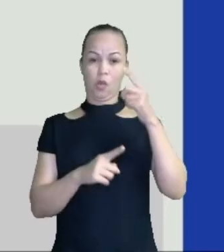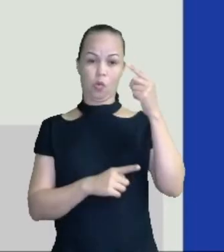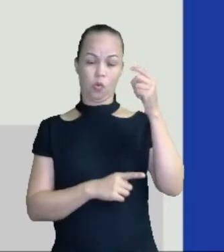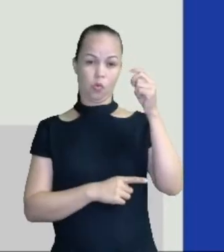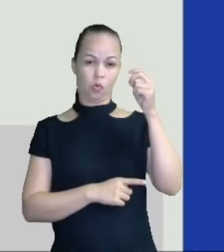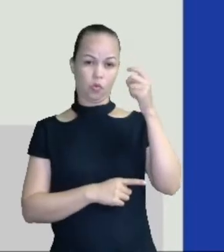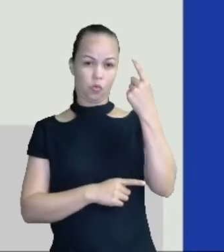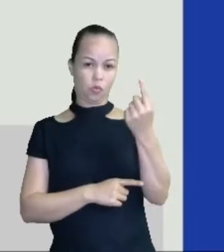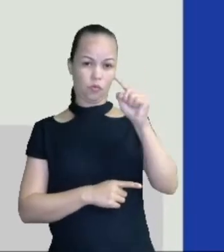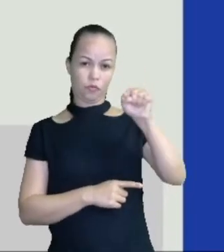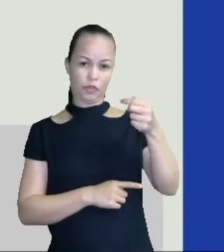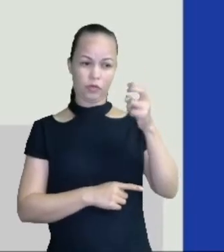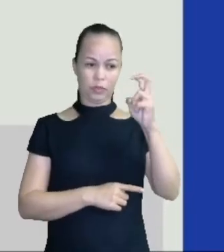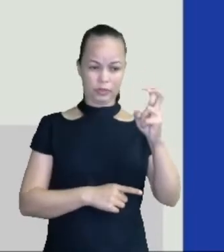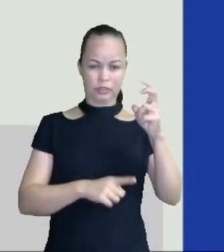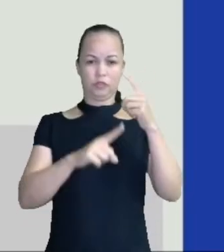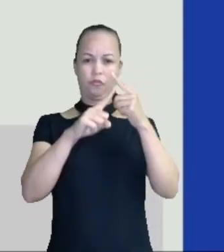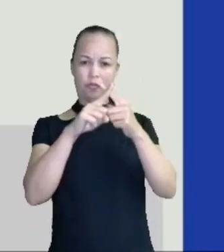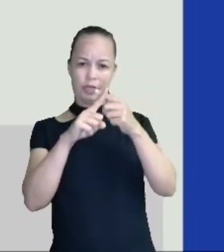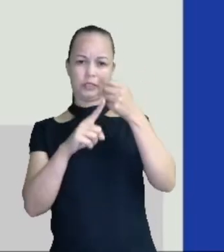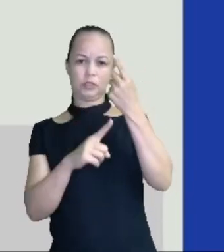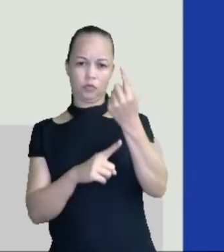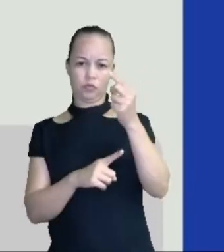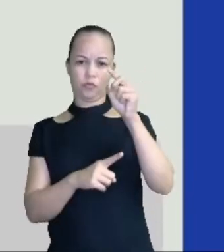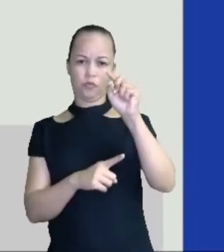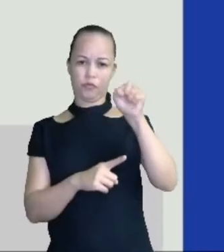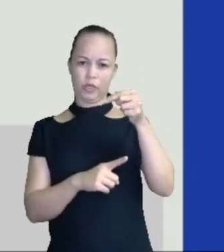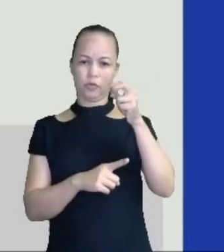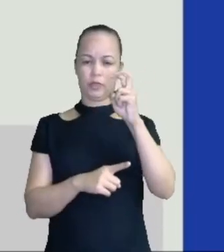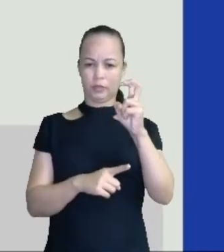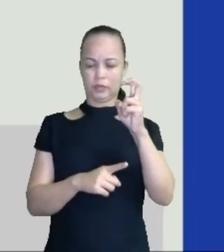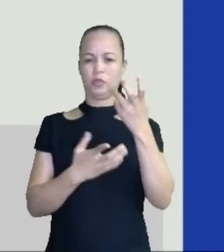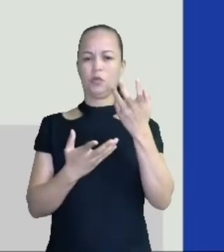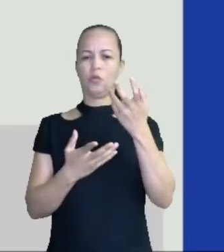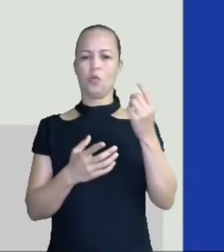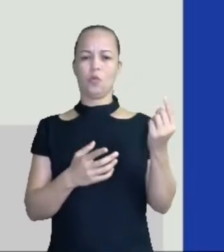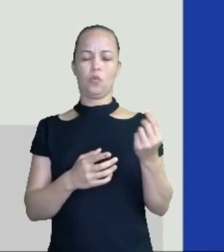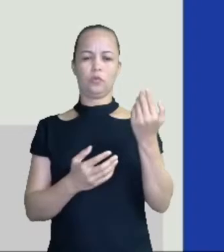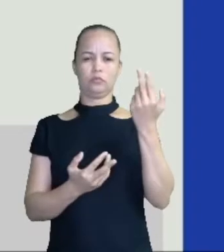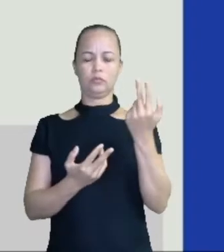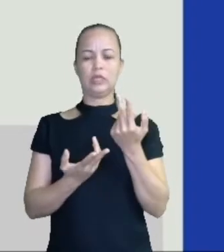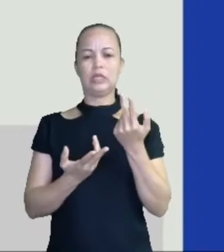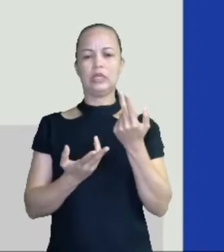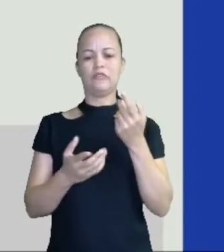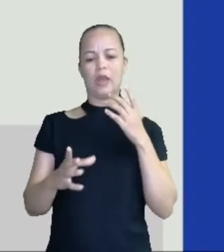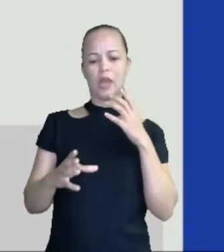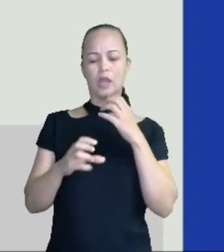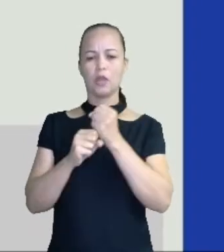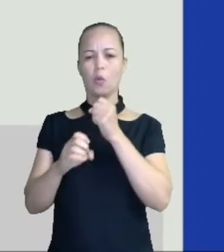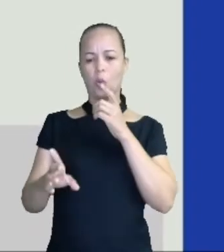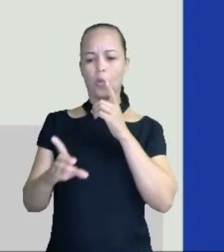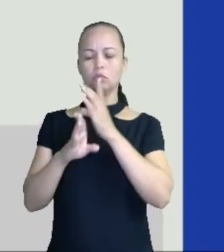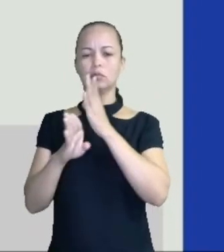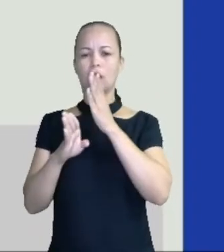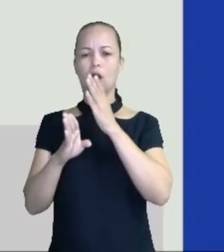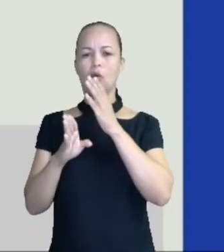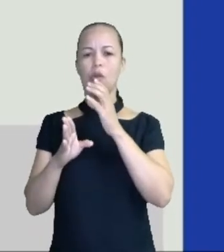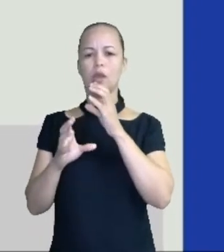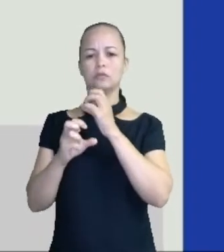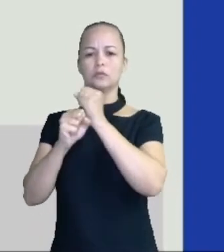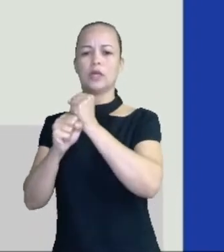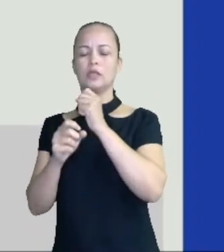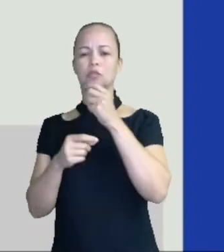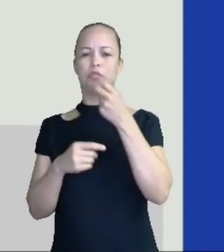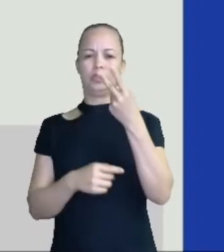1,5, né, por 1,5, 1,5 por 1,5, a sua altura por ela mesma, e vai encontrar o resultado de